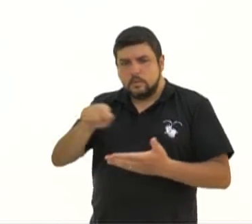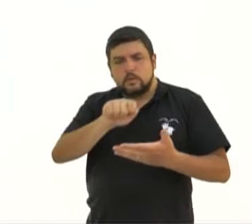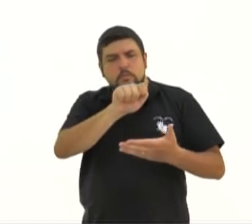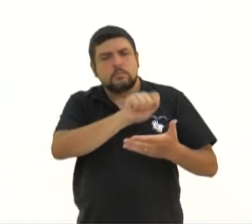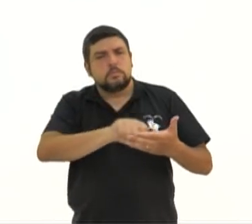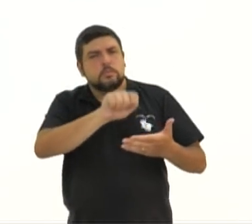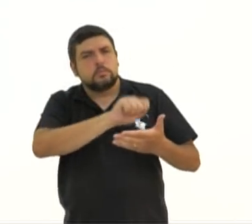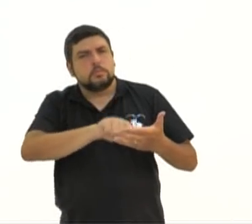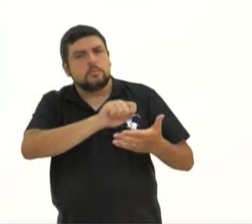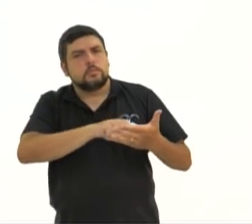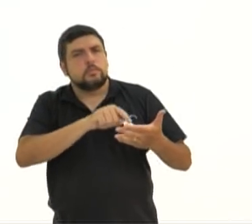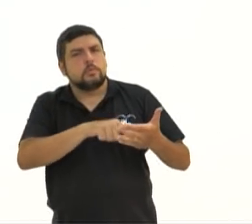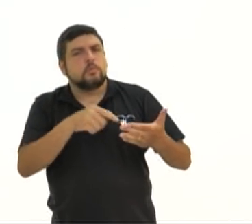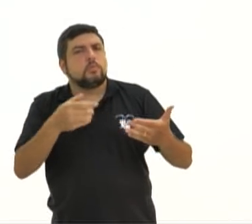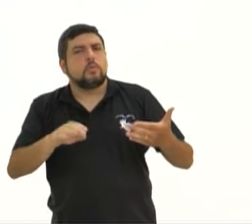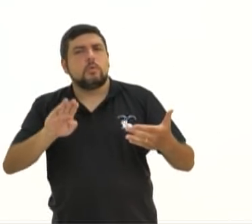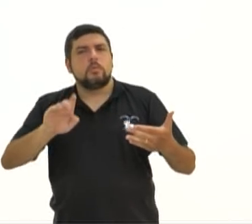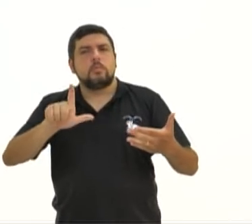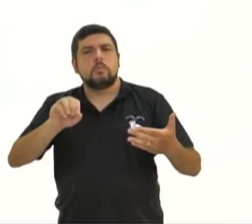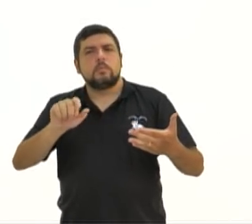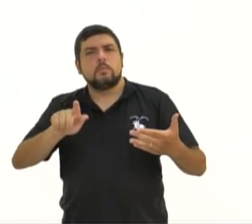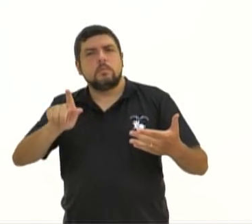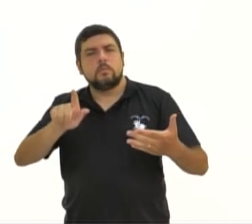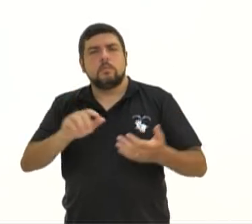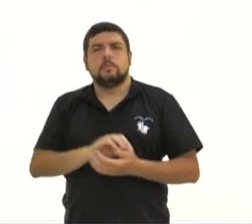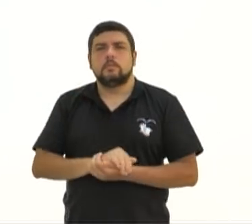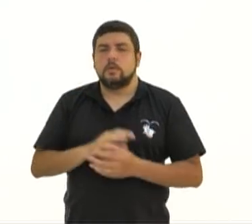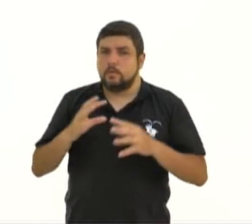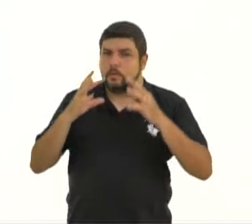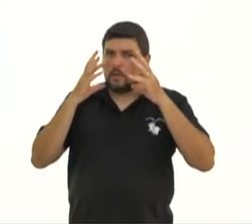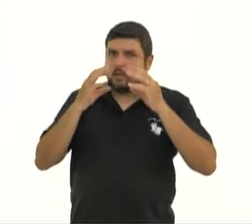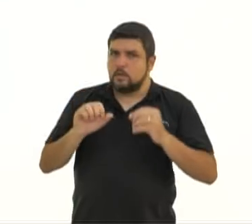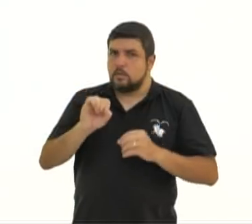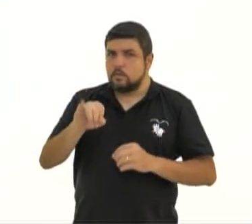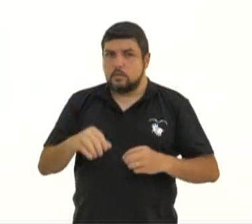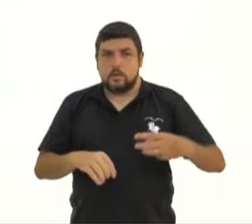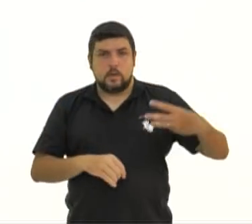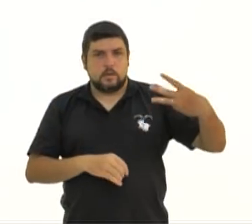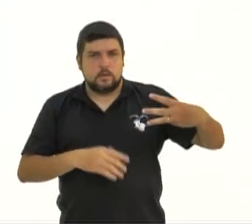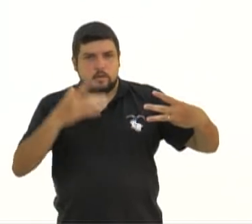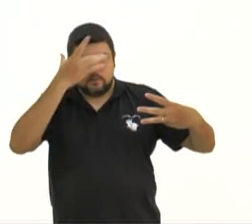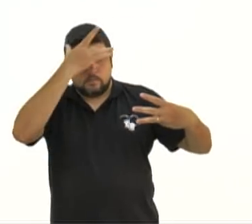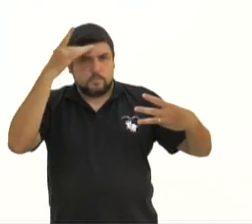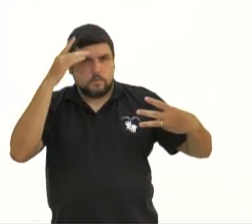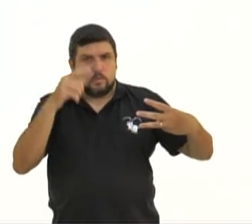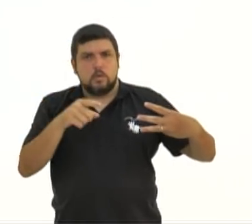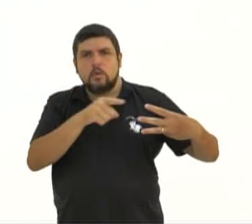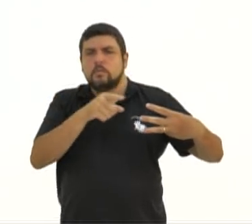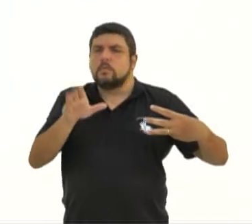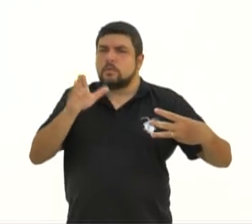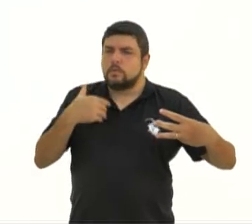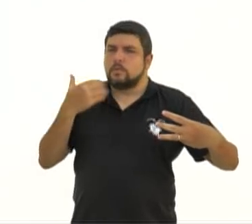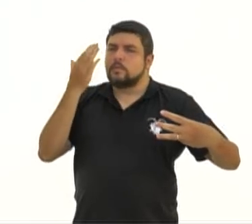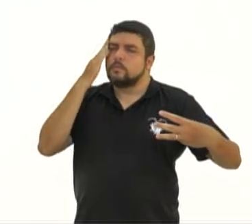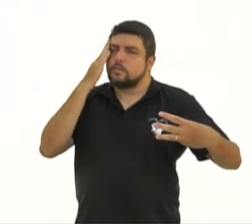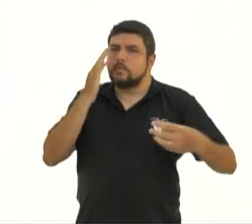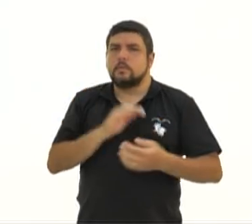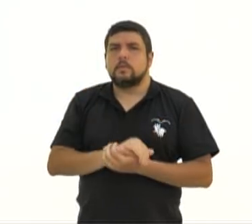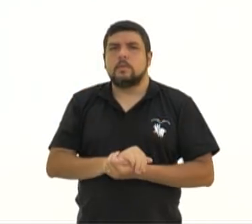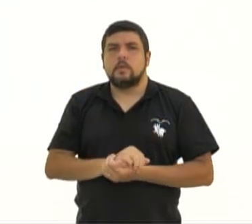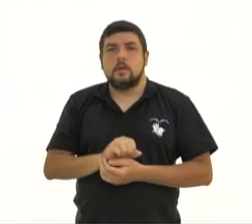correta? Letra B. Malala at Oxford University. Malala estuda